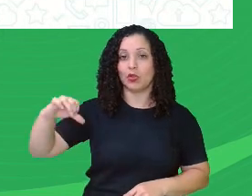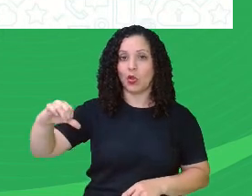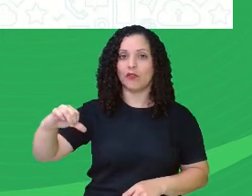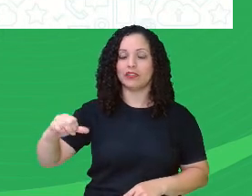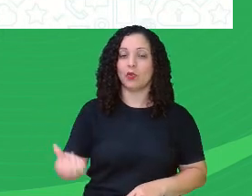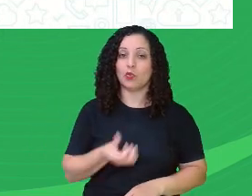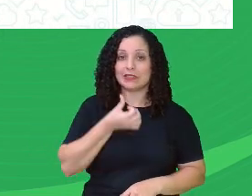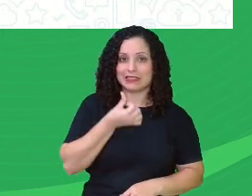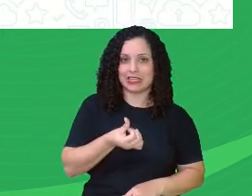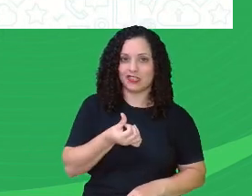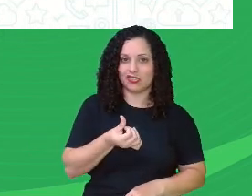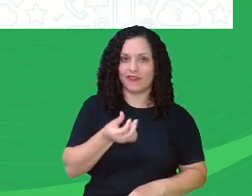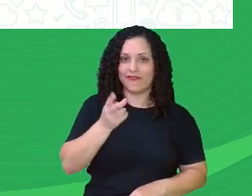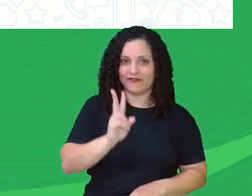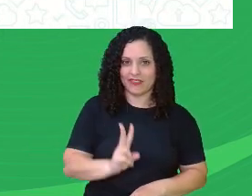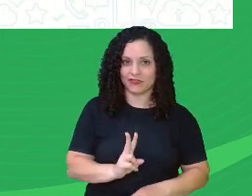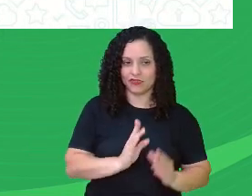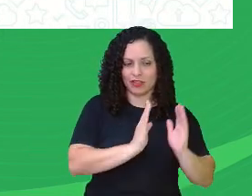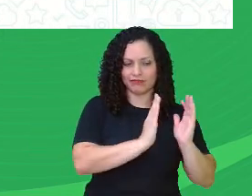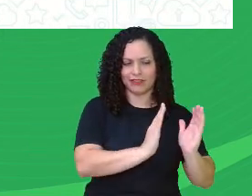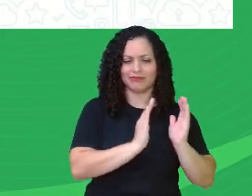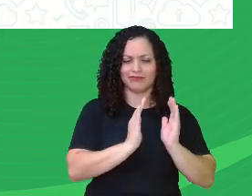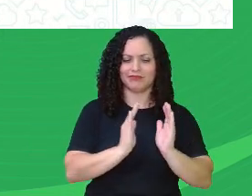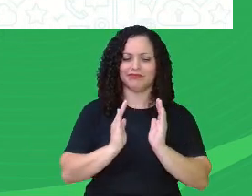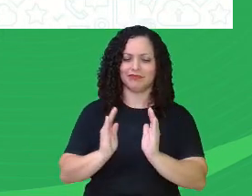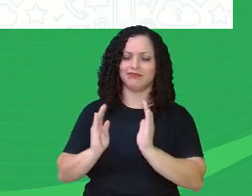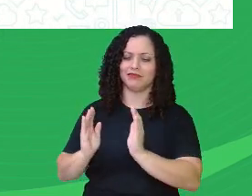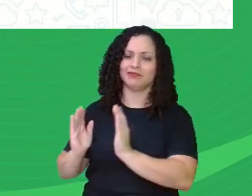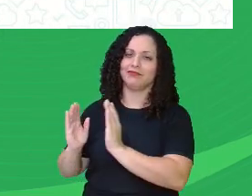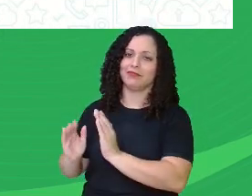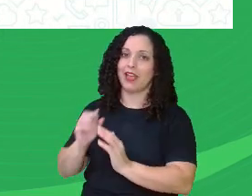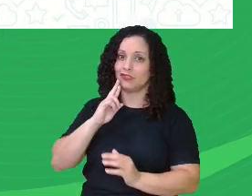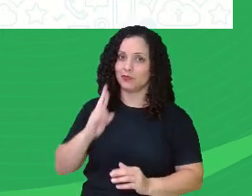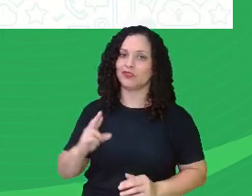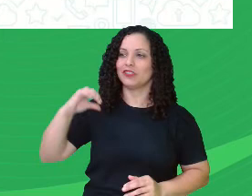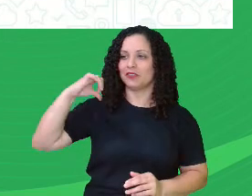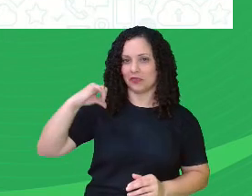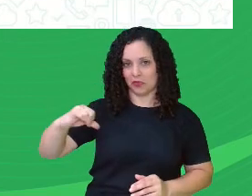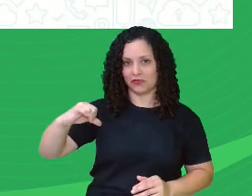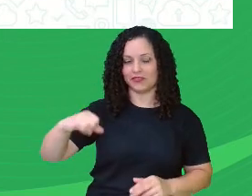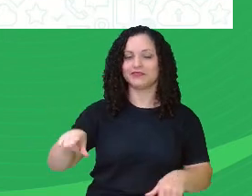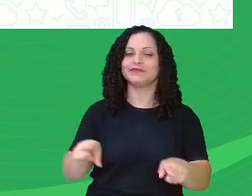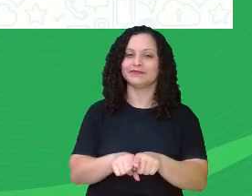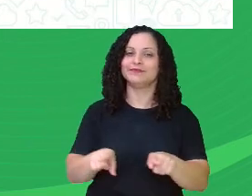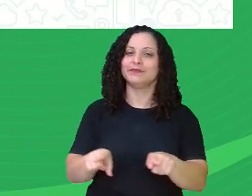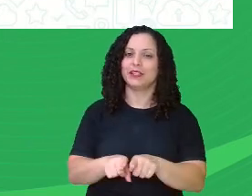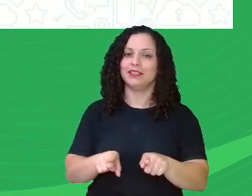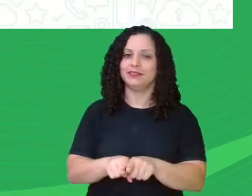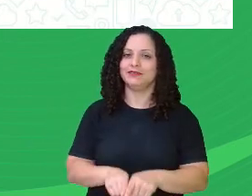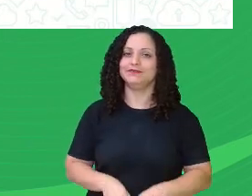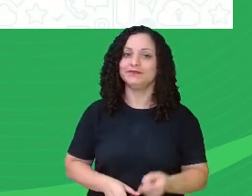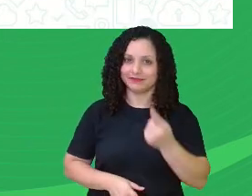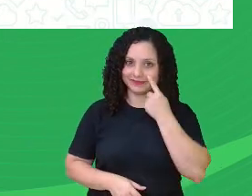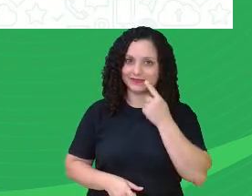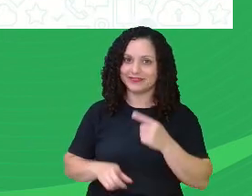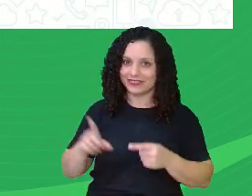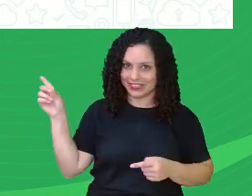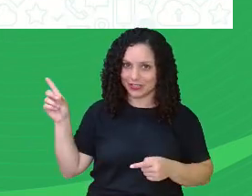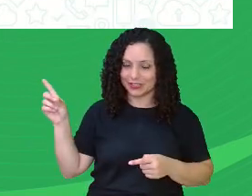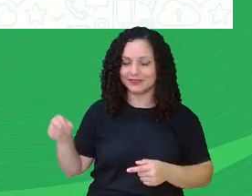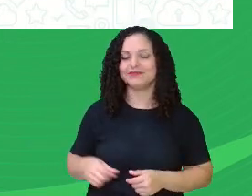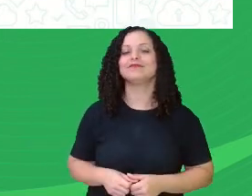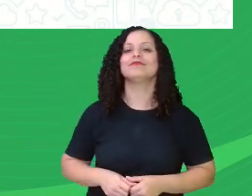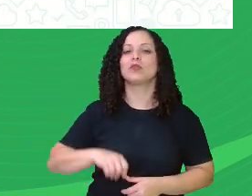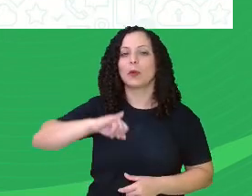vezes o número 1,5 e vai somando. Olha aí, estou dando a vocês várias soluções para poder desenvolver. Não perde tempo, não. Tá vendo que o Ricardo está dando a